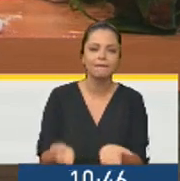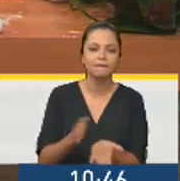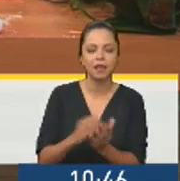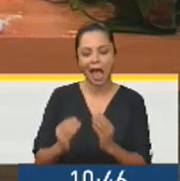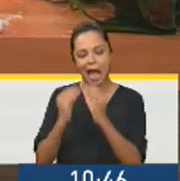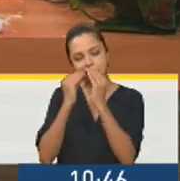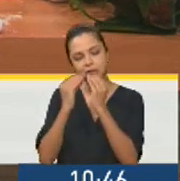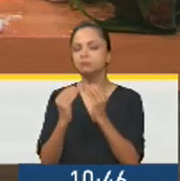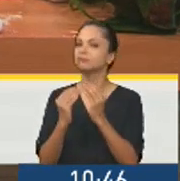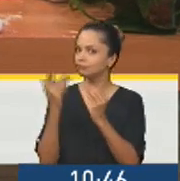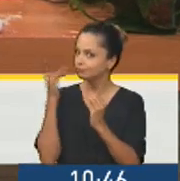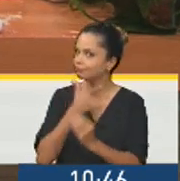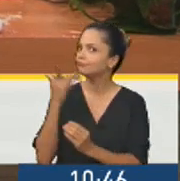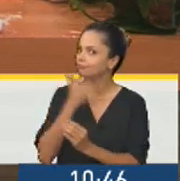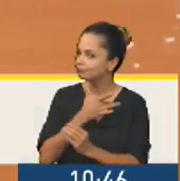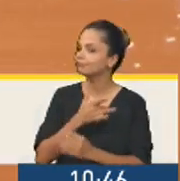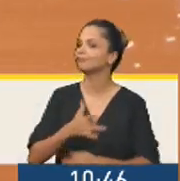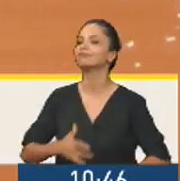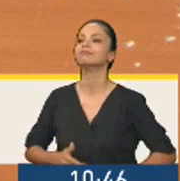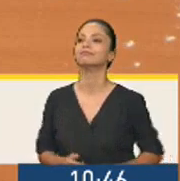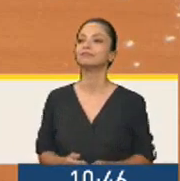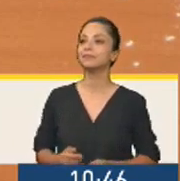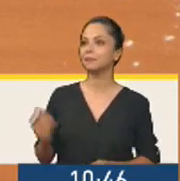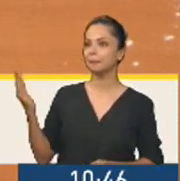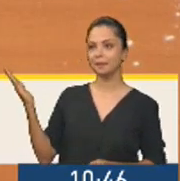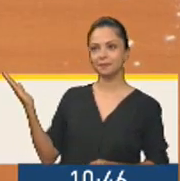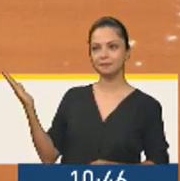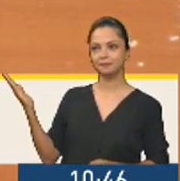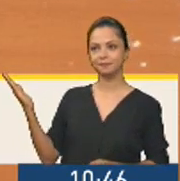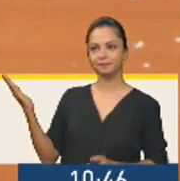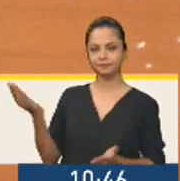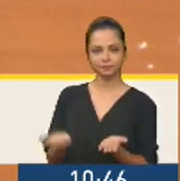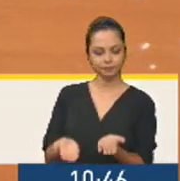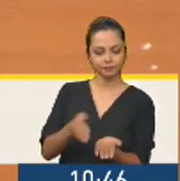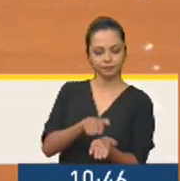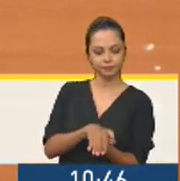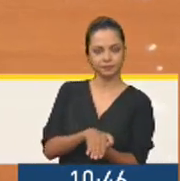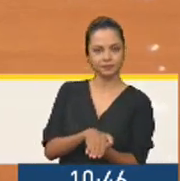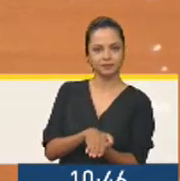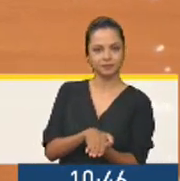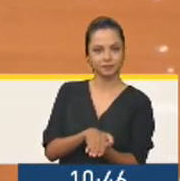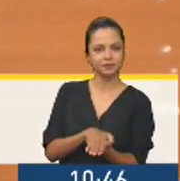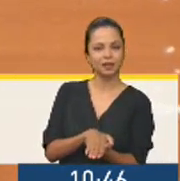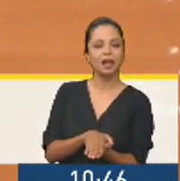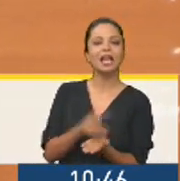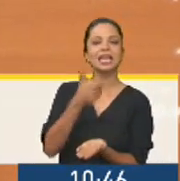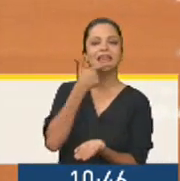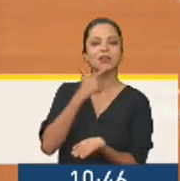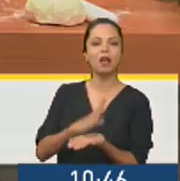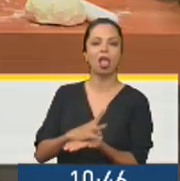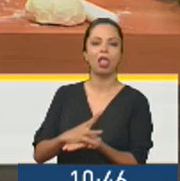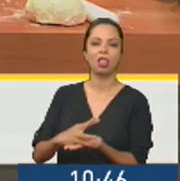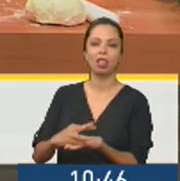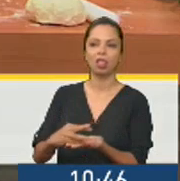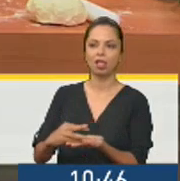nessa massa crocante. Então aqui a gente fecha para o queijo derreter mais baixo e deixa aqui. Você